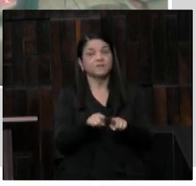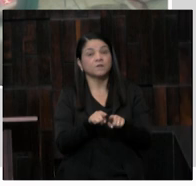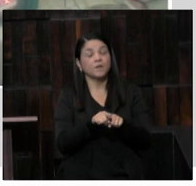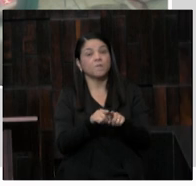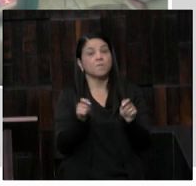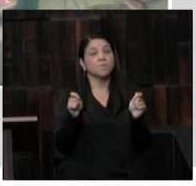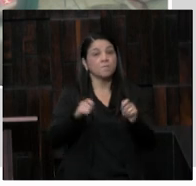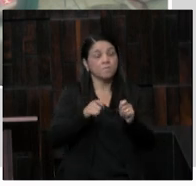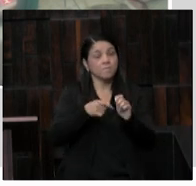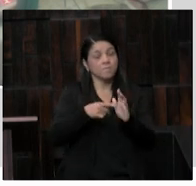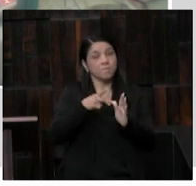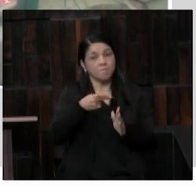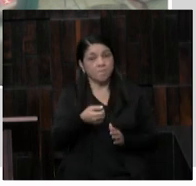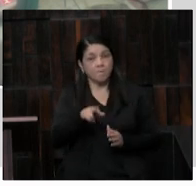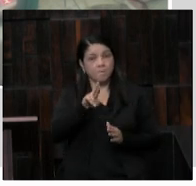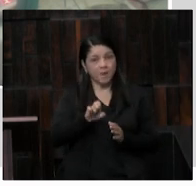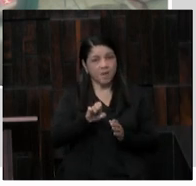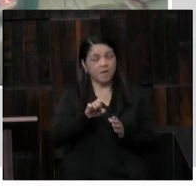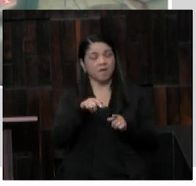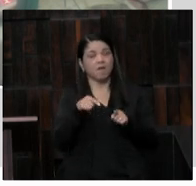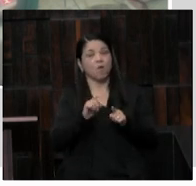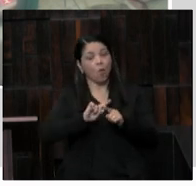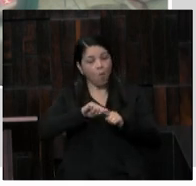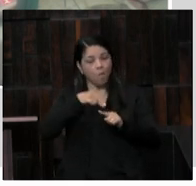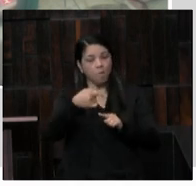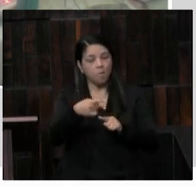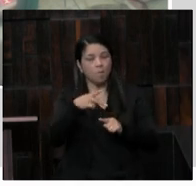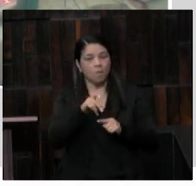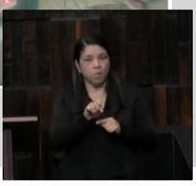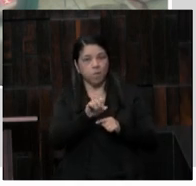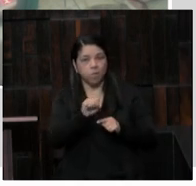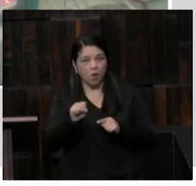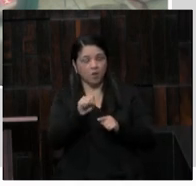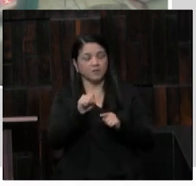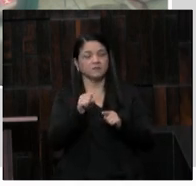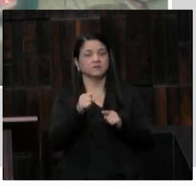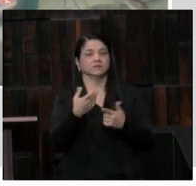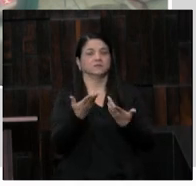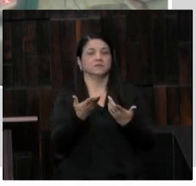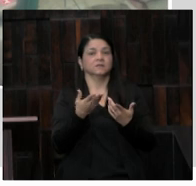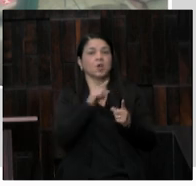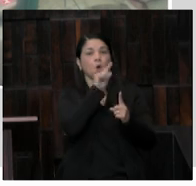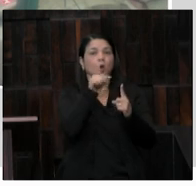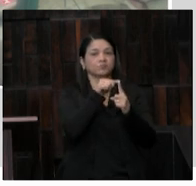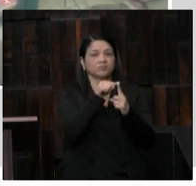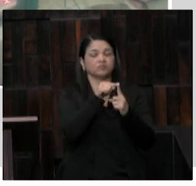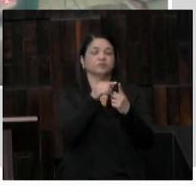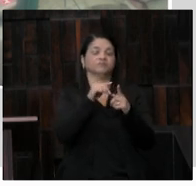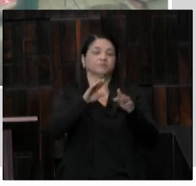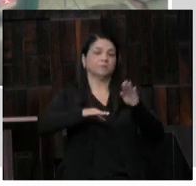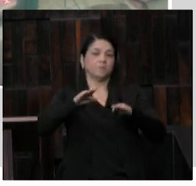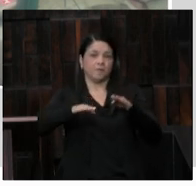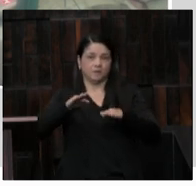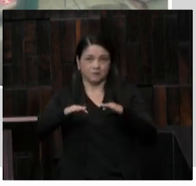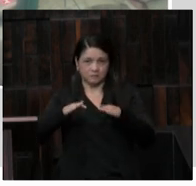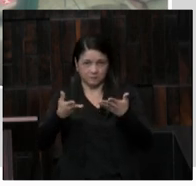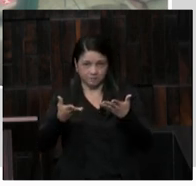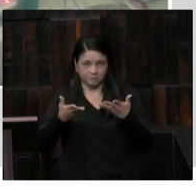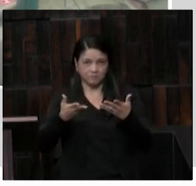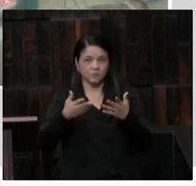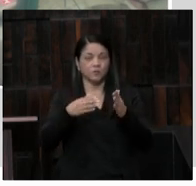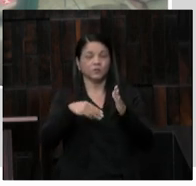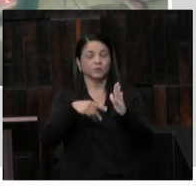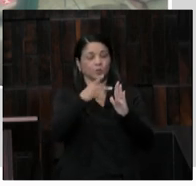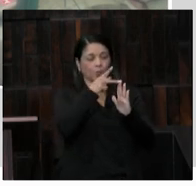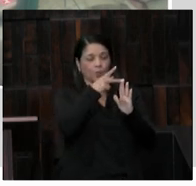forma pré-reabilitação ou pós uma sessão de reabilitação, depende do objetivo que eu quero dentro do protocolo